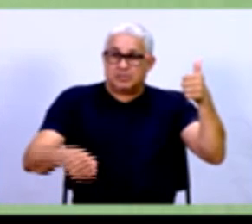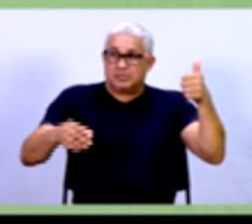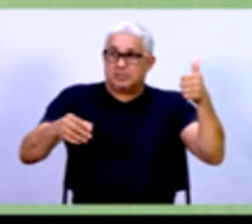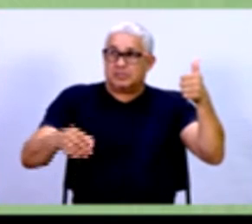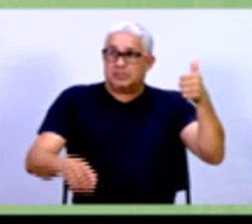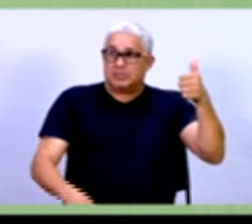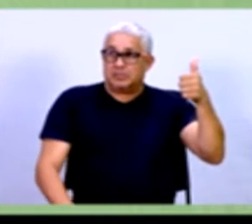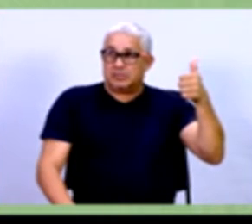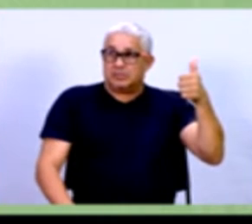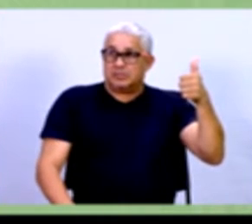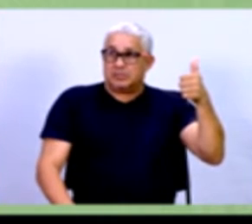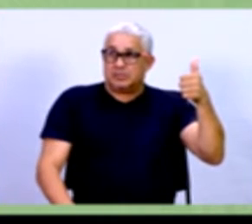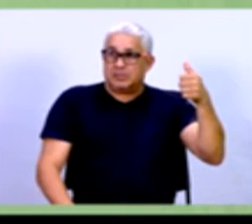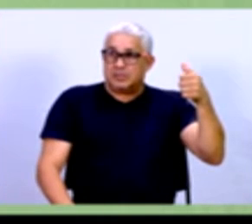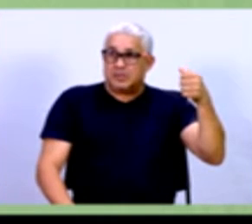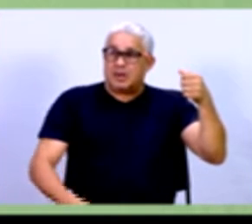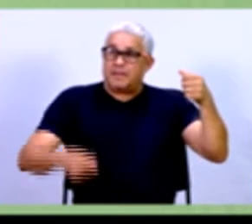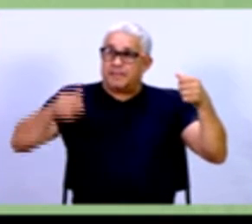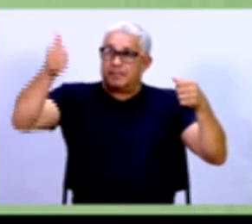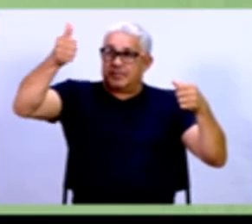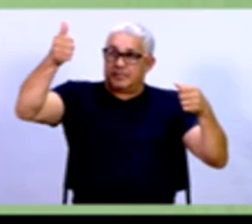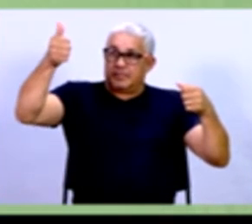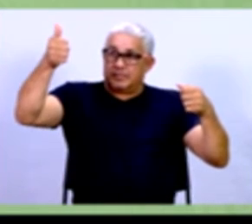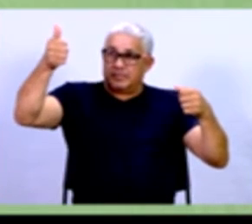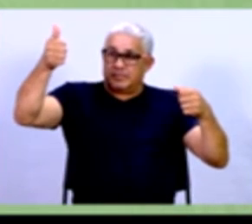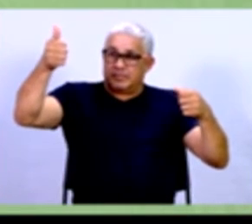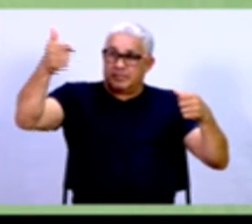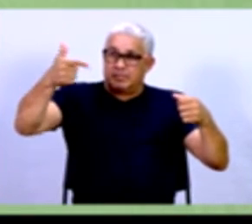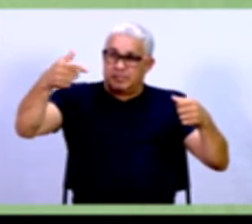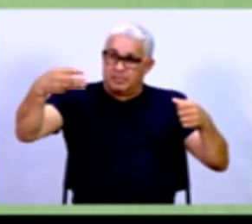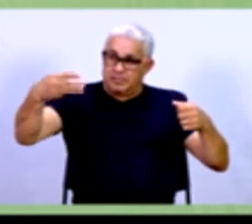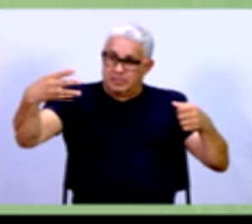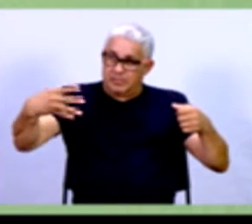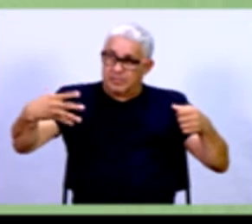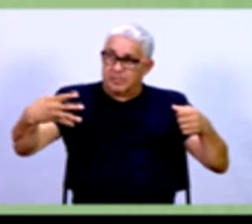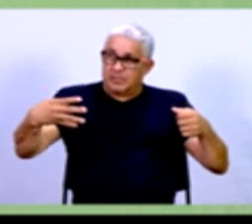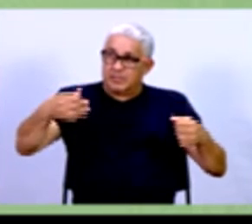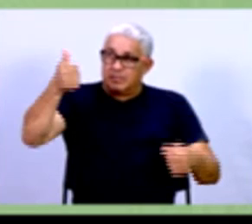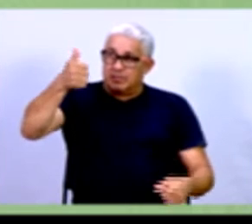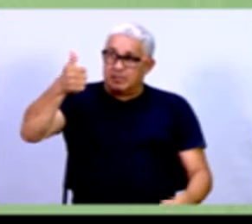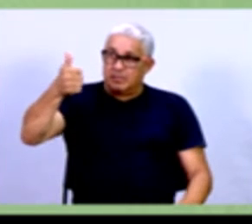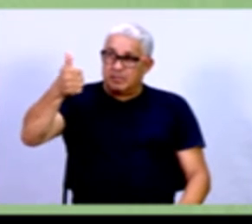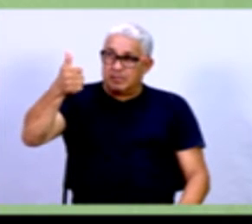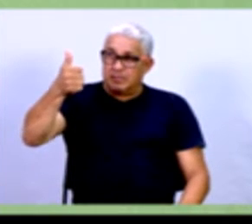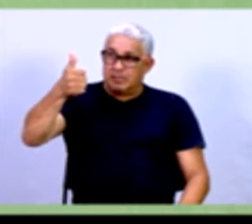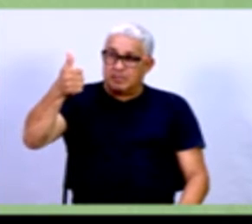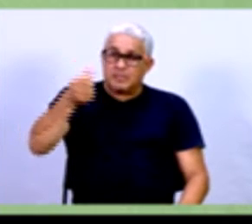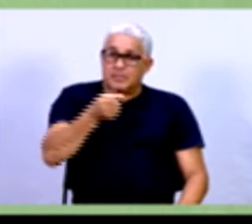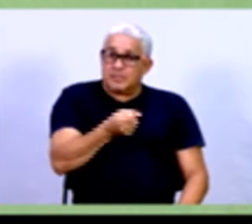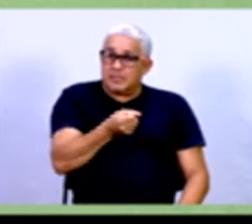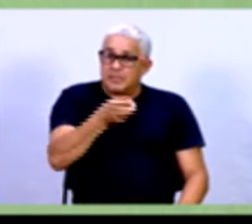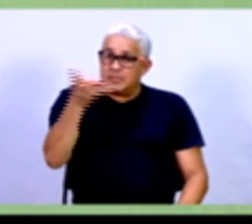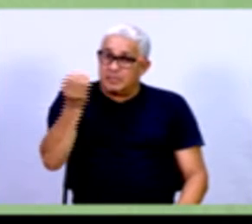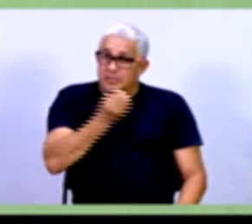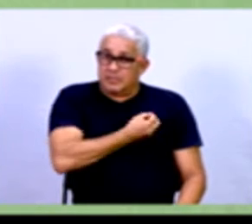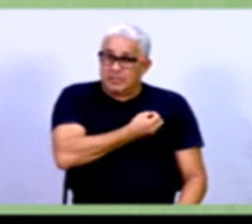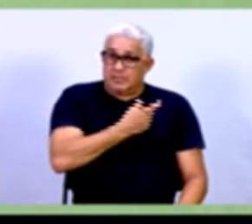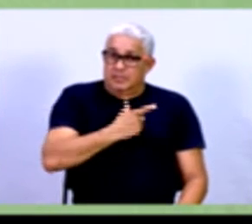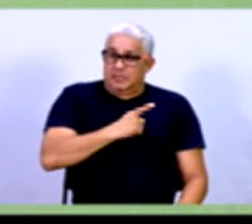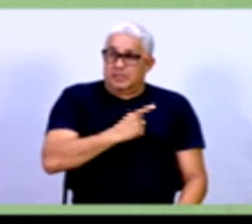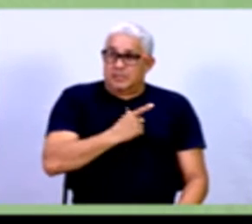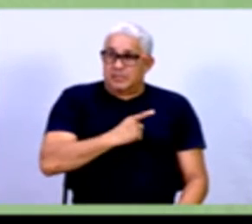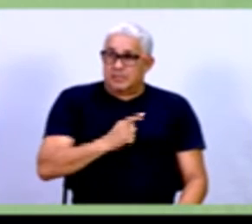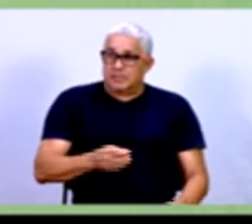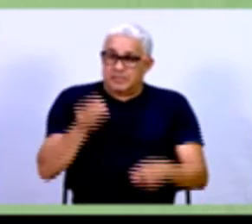quinta classe que a gente acabou de encontrar. E a gente vai aqui, ó, pessoal, vamos na primeira classe. Quantos números que a gente tem